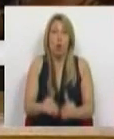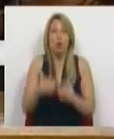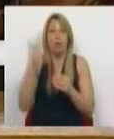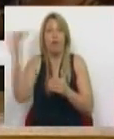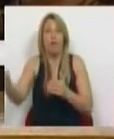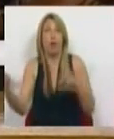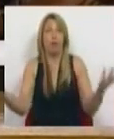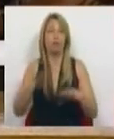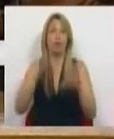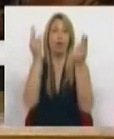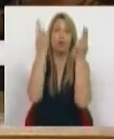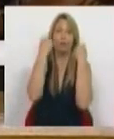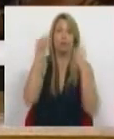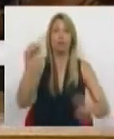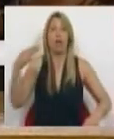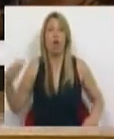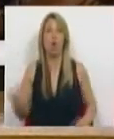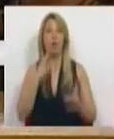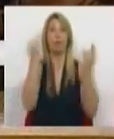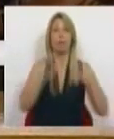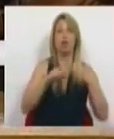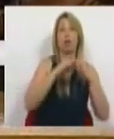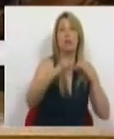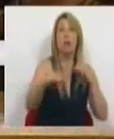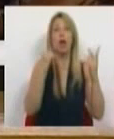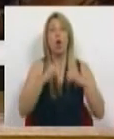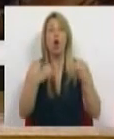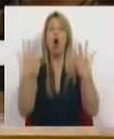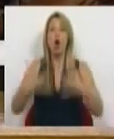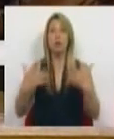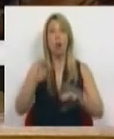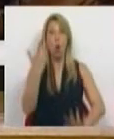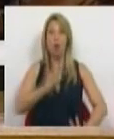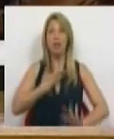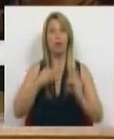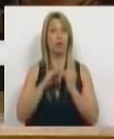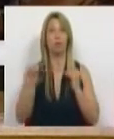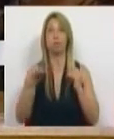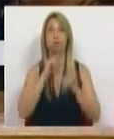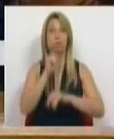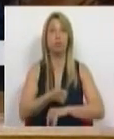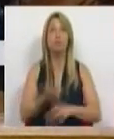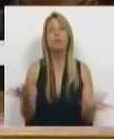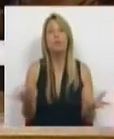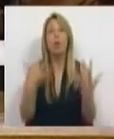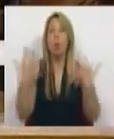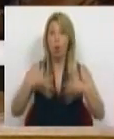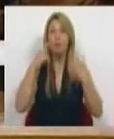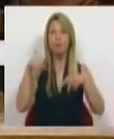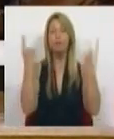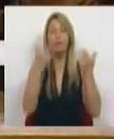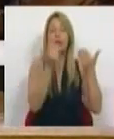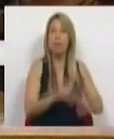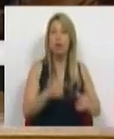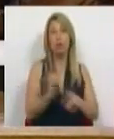o da submissão ao euro, ao Pacto de Estabilidade, ao Tratado Orçamental ou a uma dívida insustentável, o orçamento não deixa de traduzir